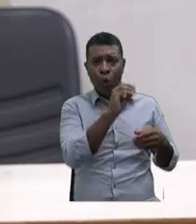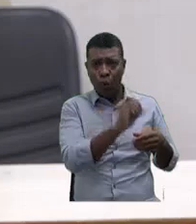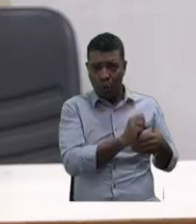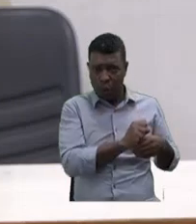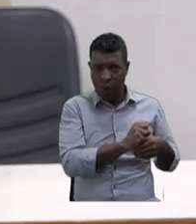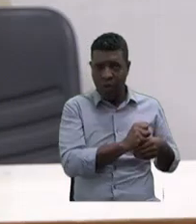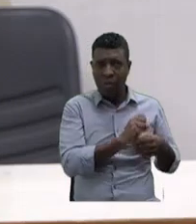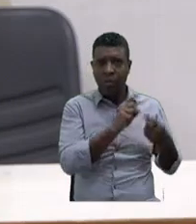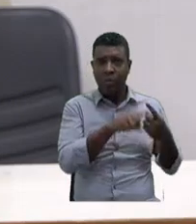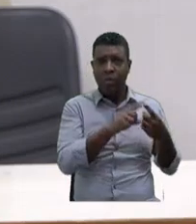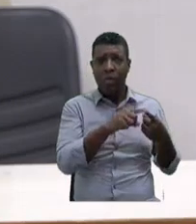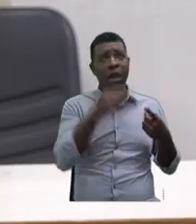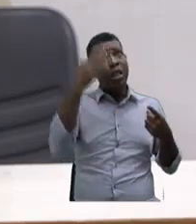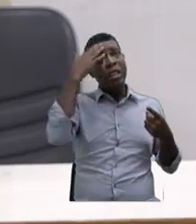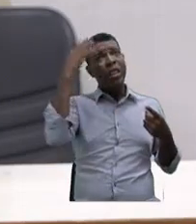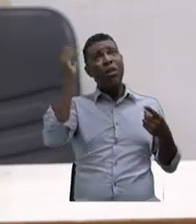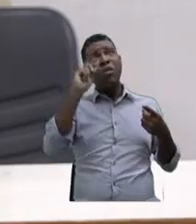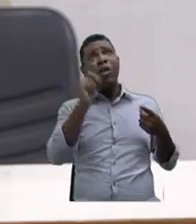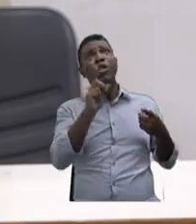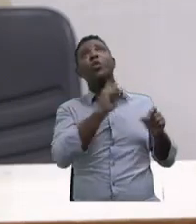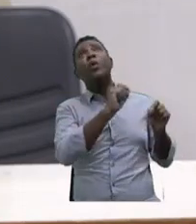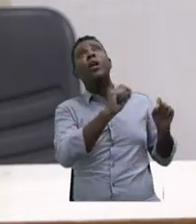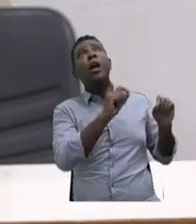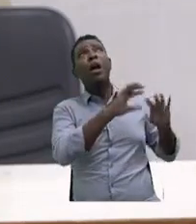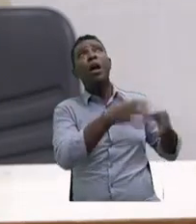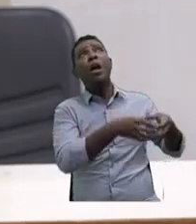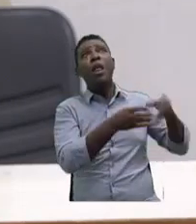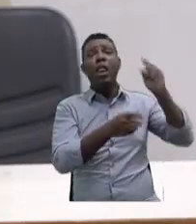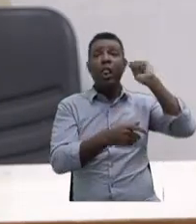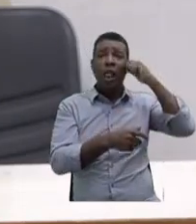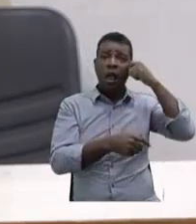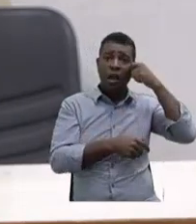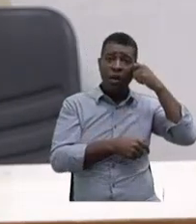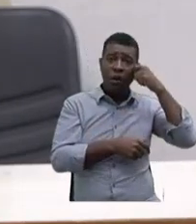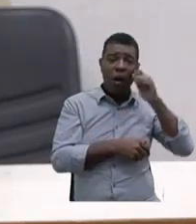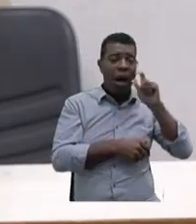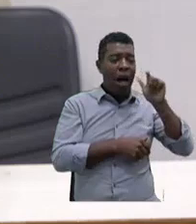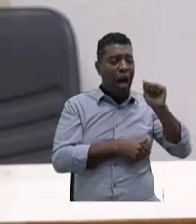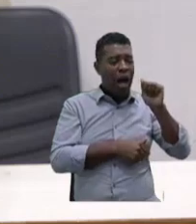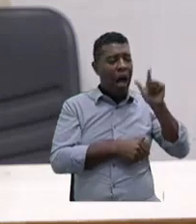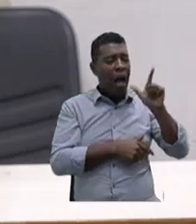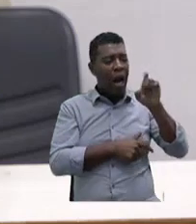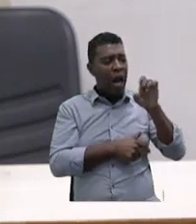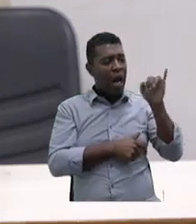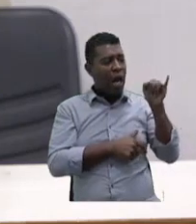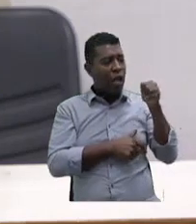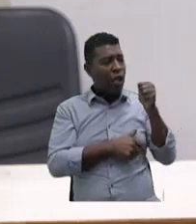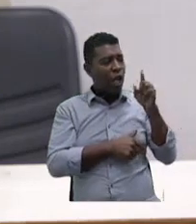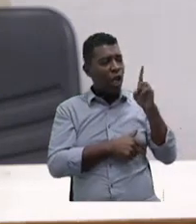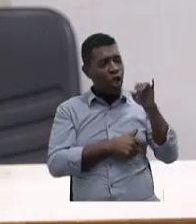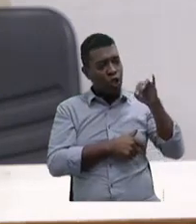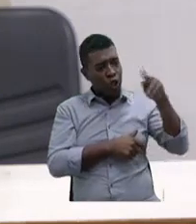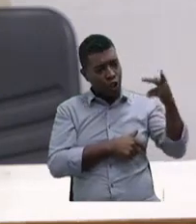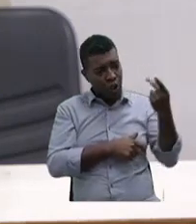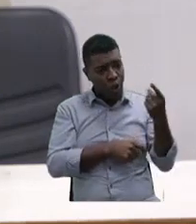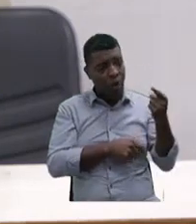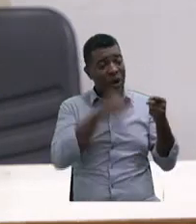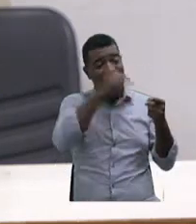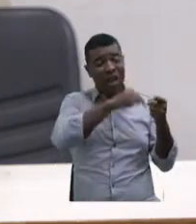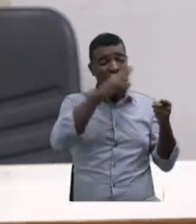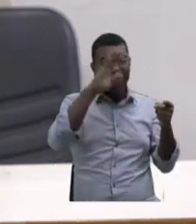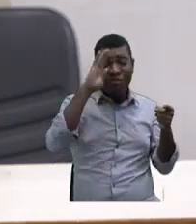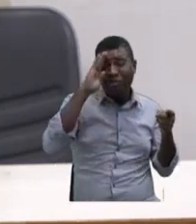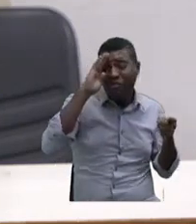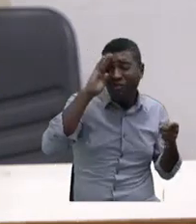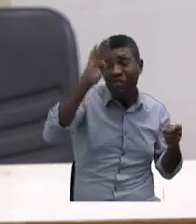entendia que o negro aleijadinho, o maior nome da cultura barroca das